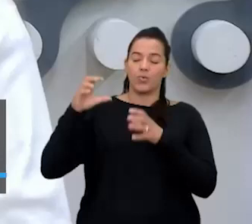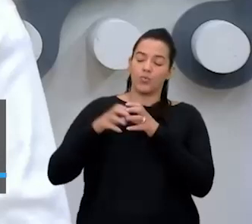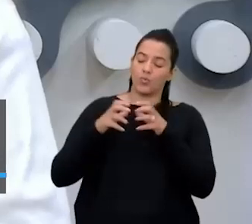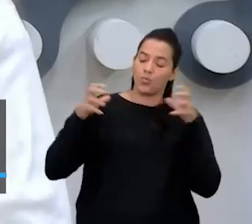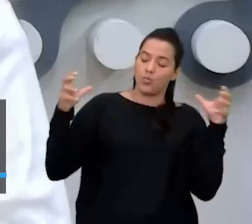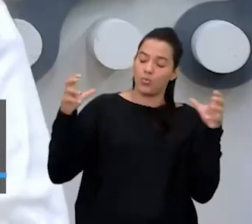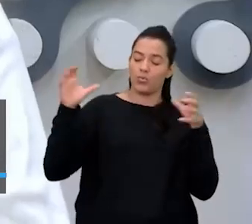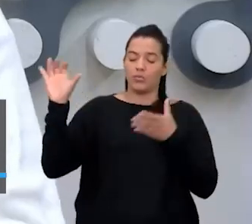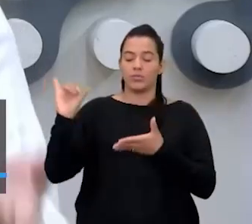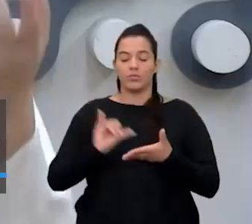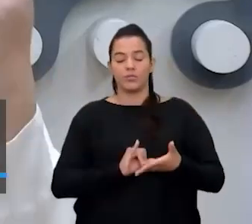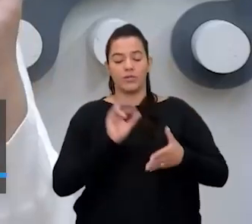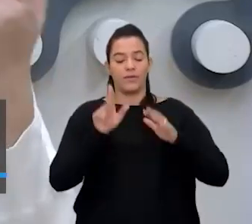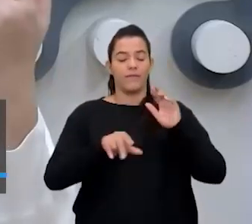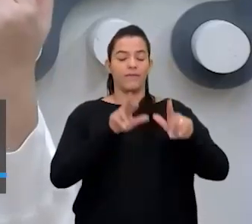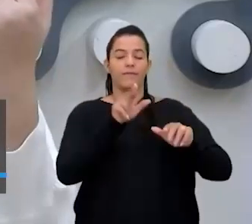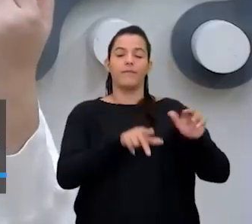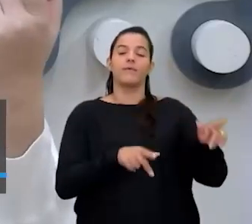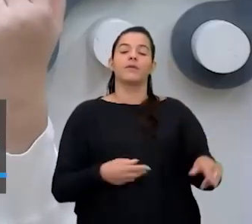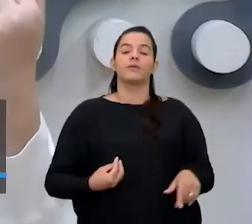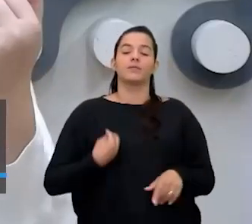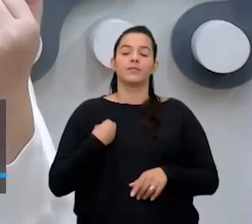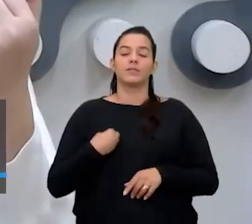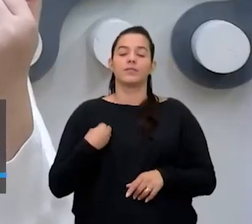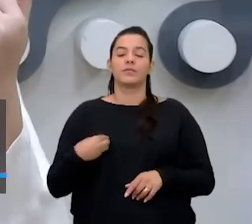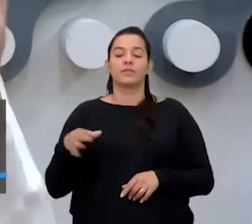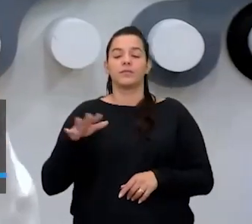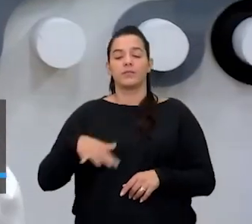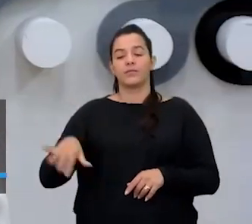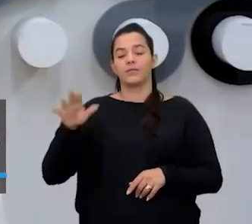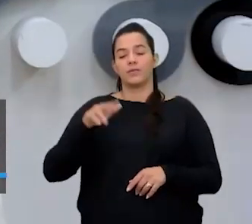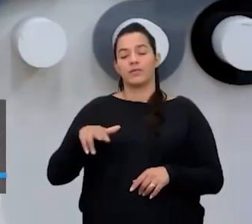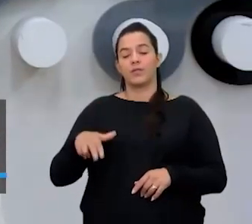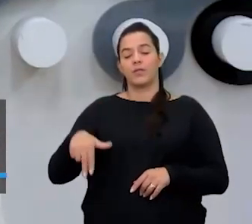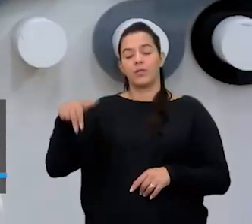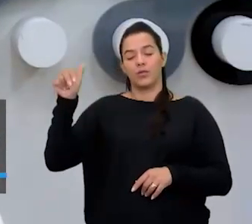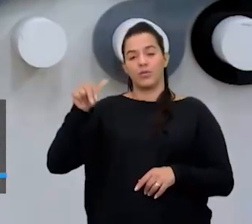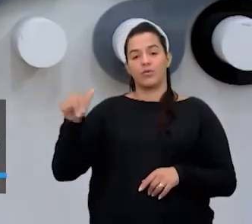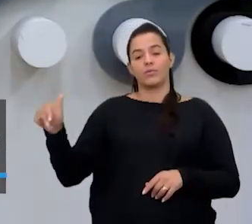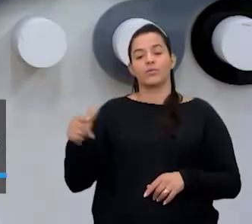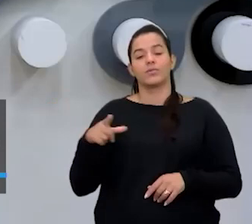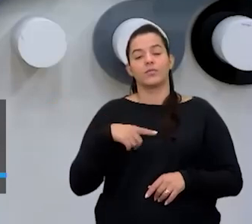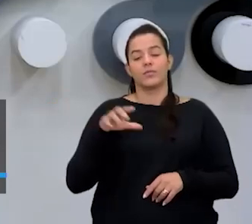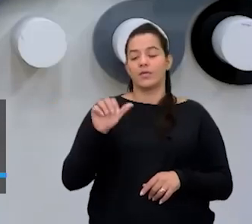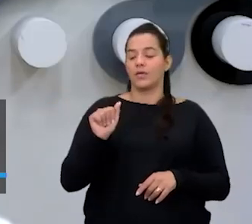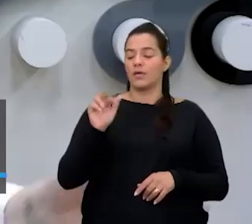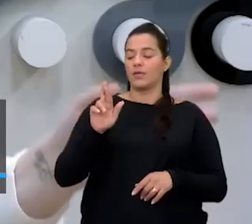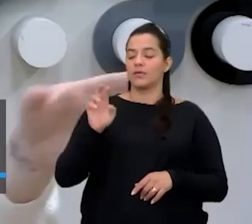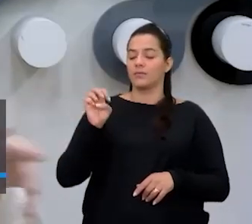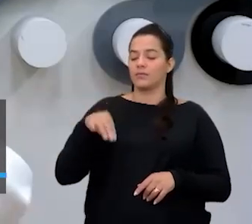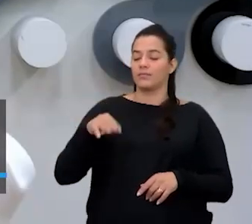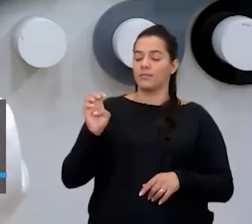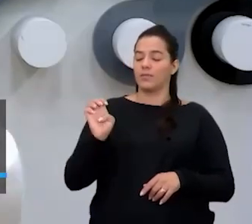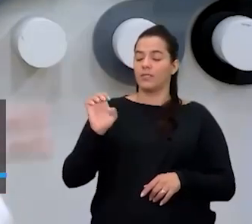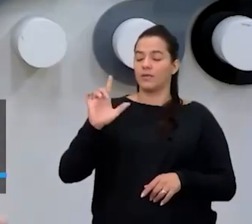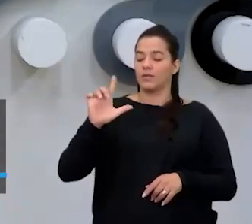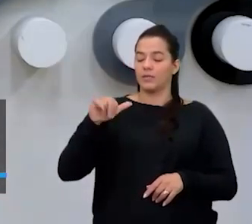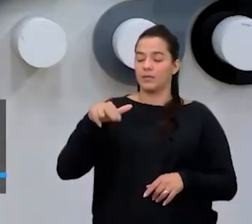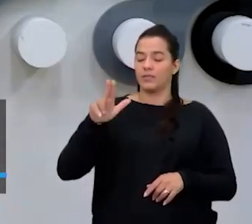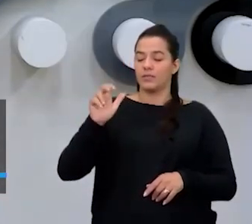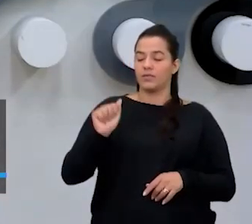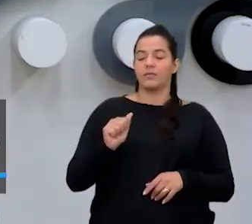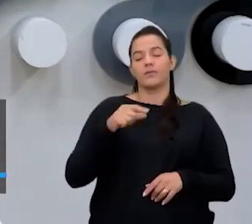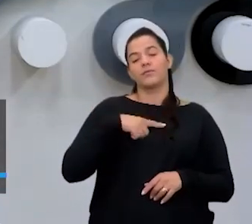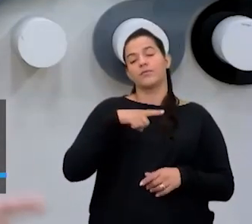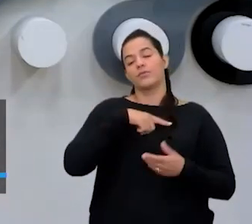de diferentes nacionalidades. Aqui na zona norte de São Paulo, na região da Armênia, a gente vai encontrar ali pessoas que vieram de